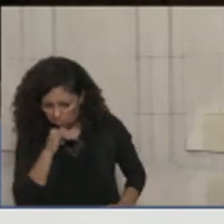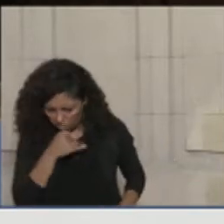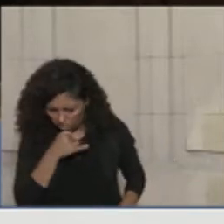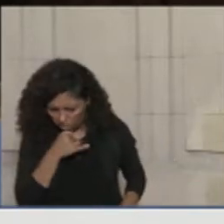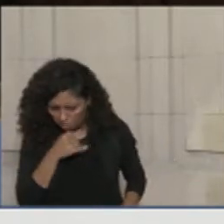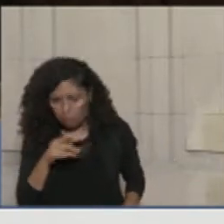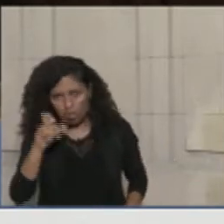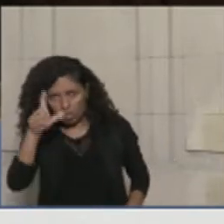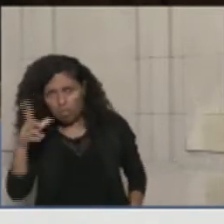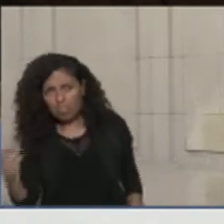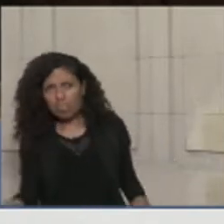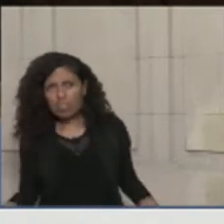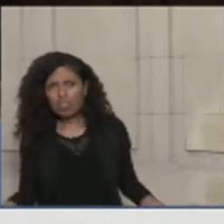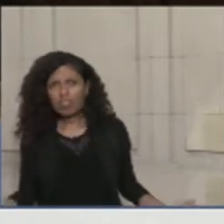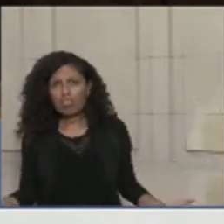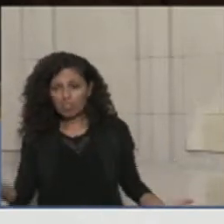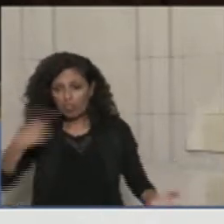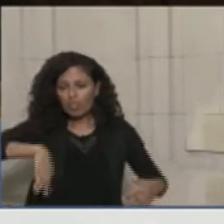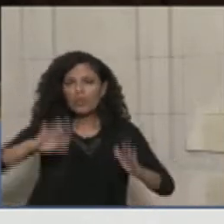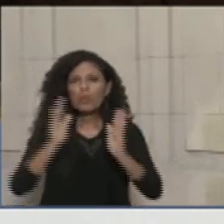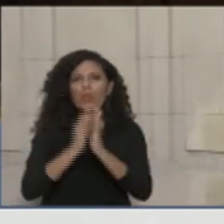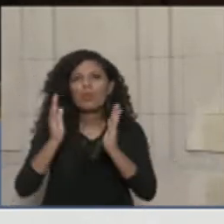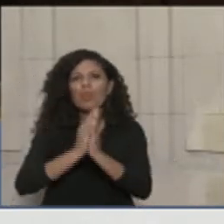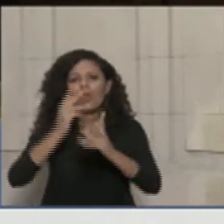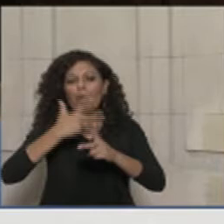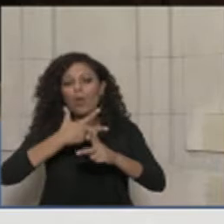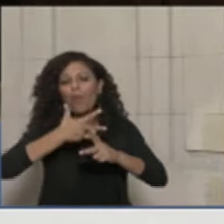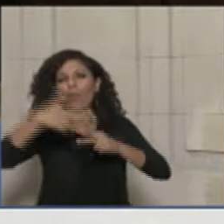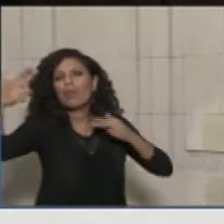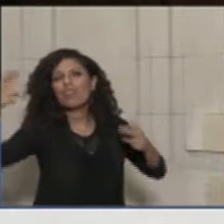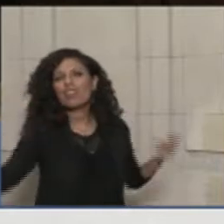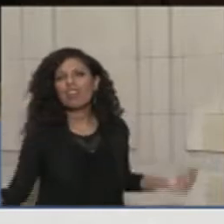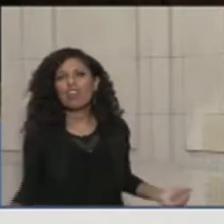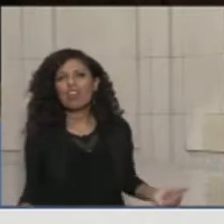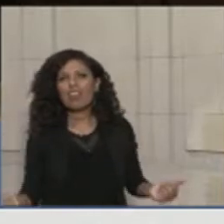infelicidade. A gente comemora vitórias